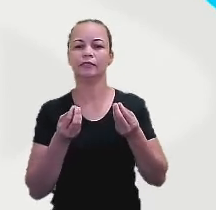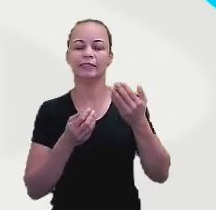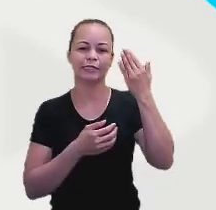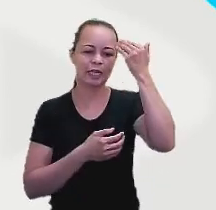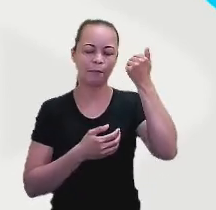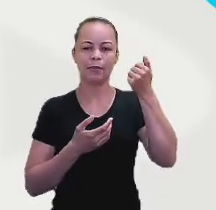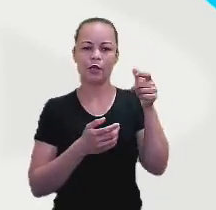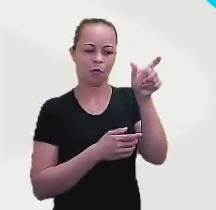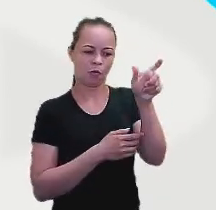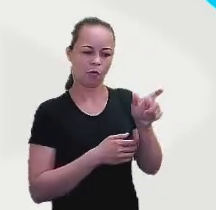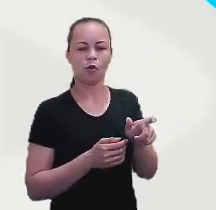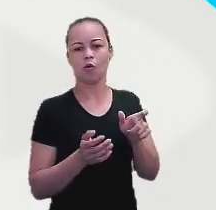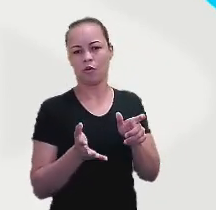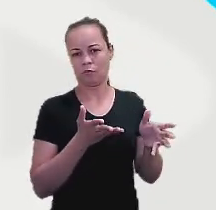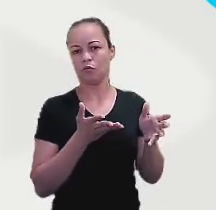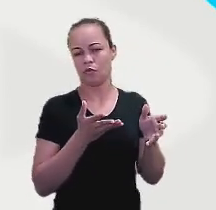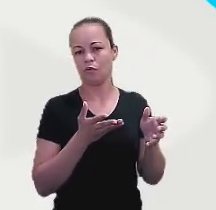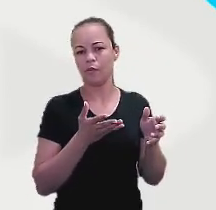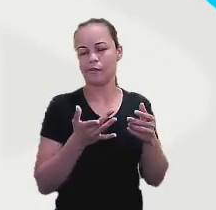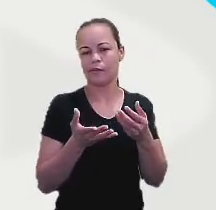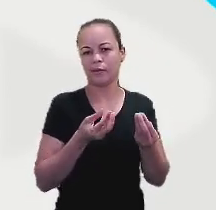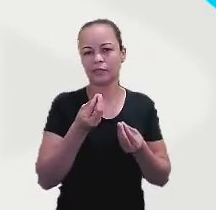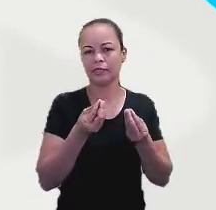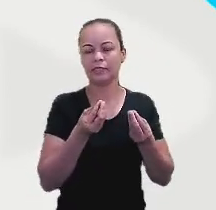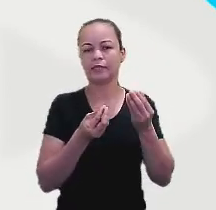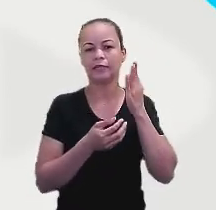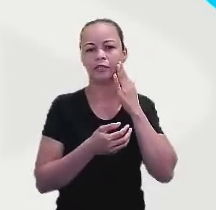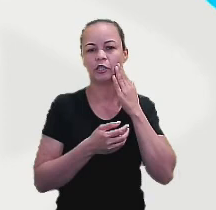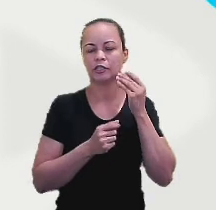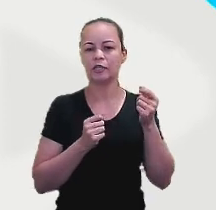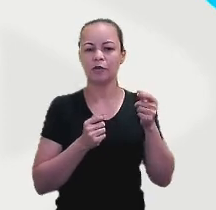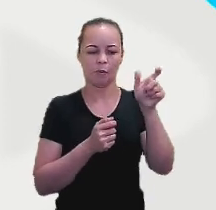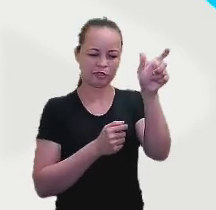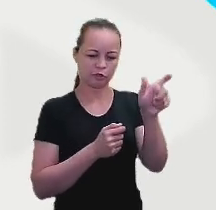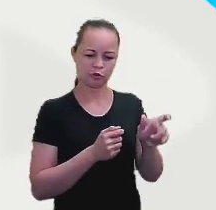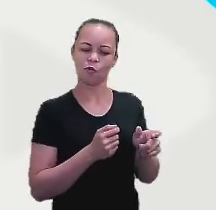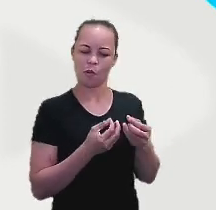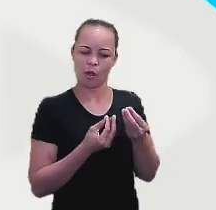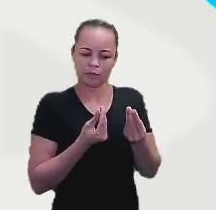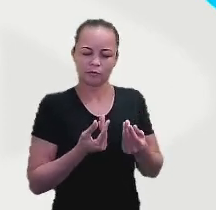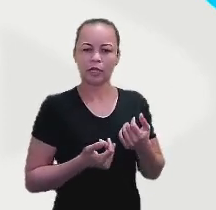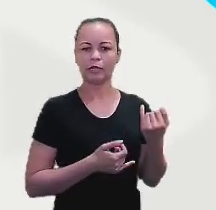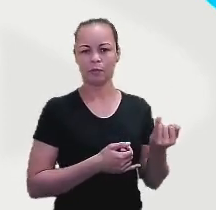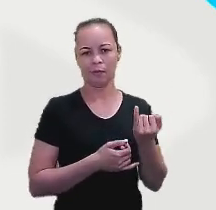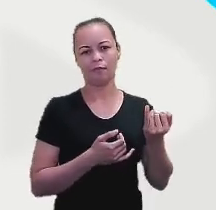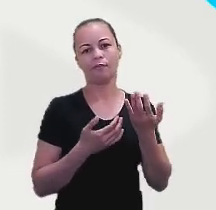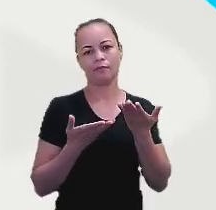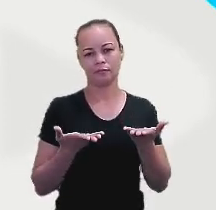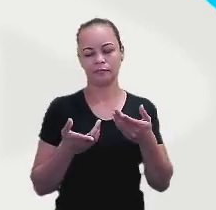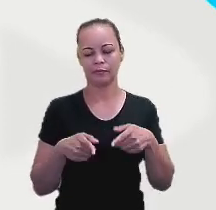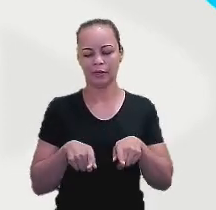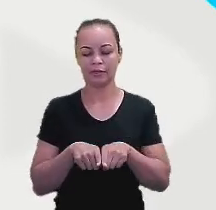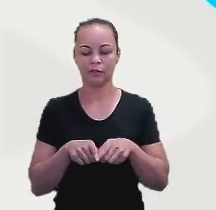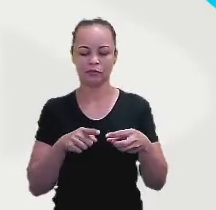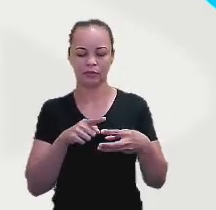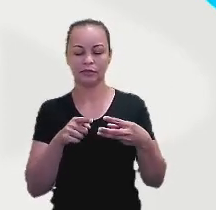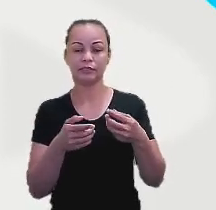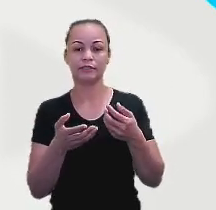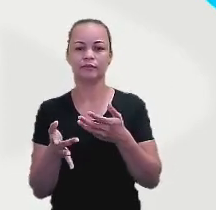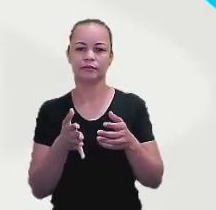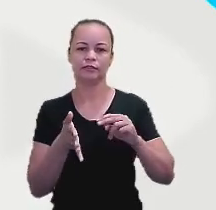uma figura de linguagem ali. Então, temos aqui 3 verbetes com seus significados aí, de acordo